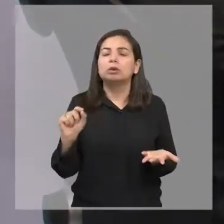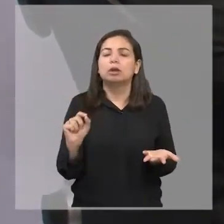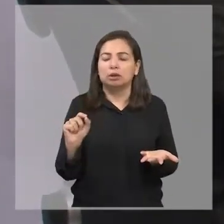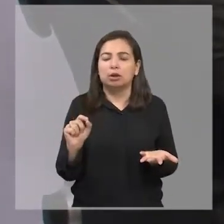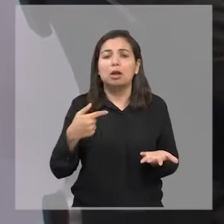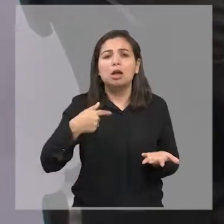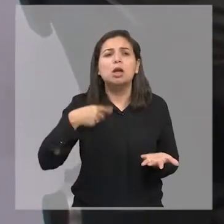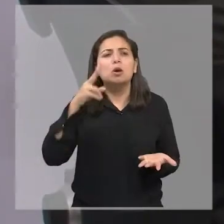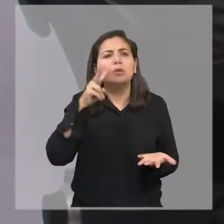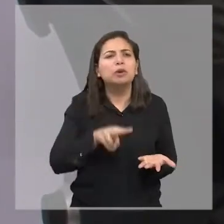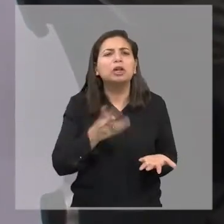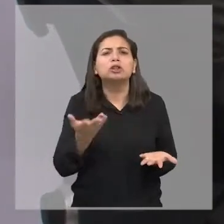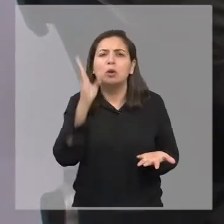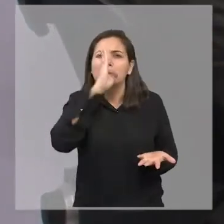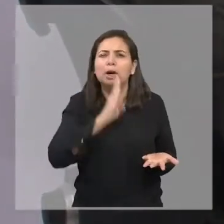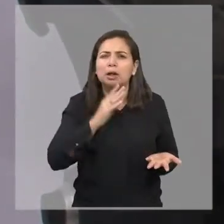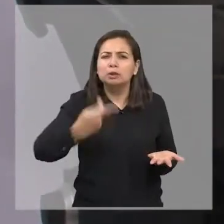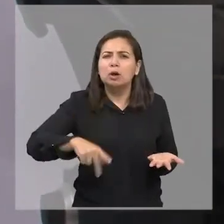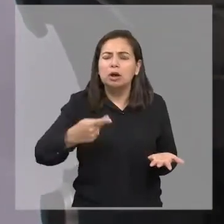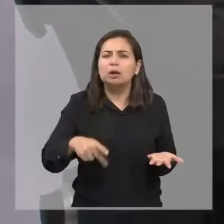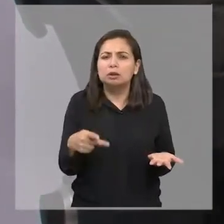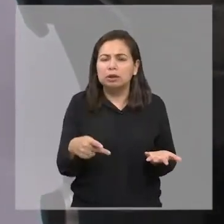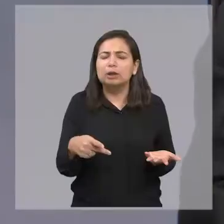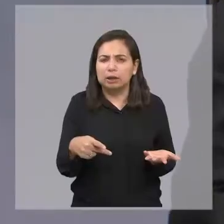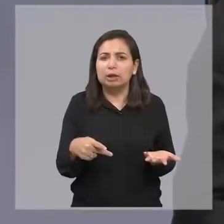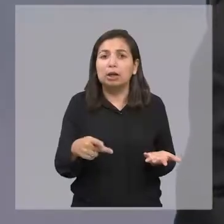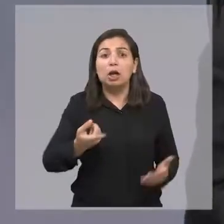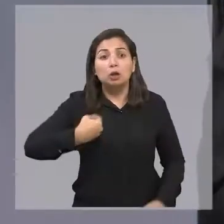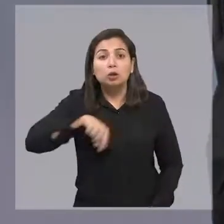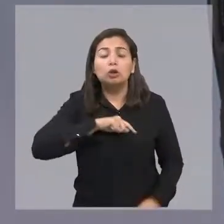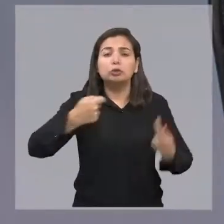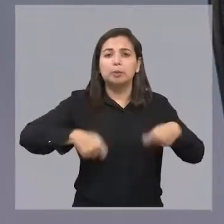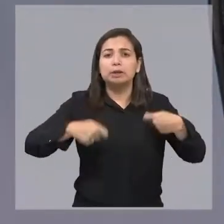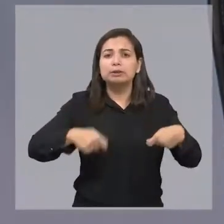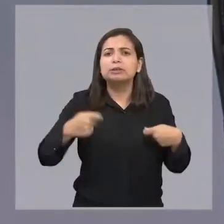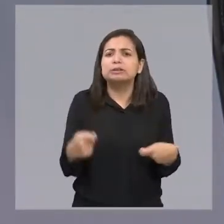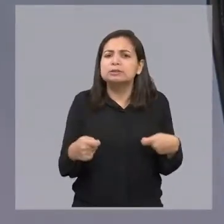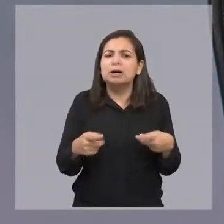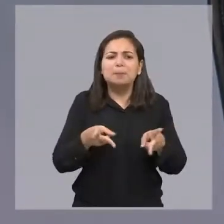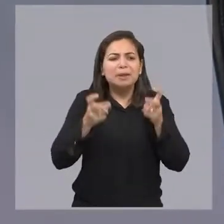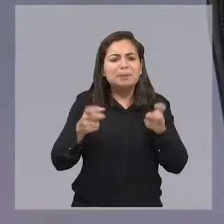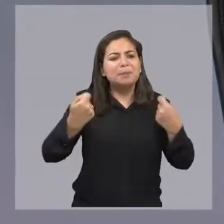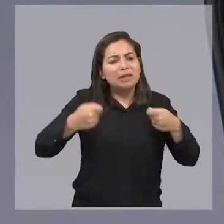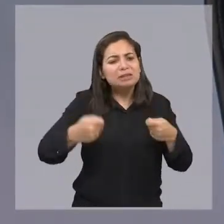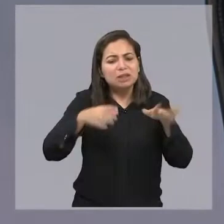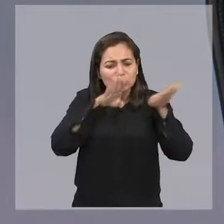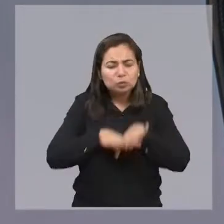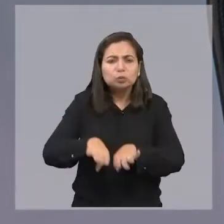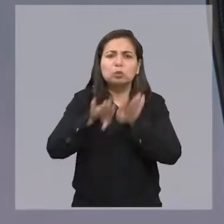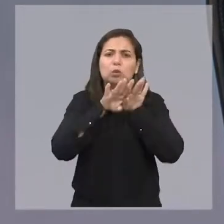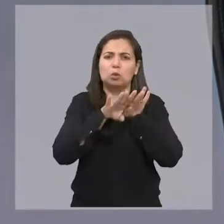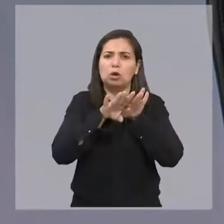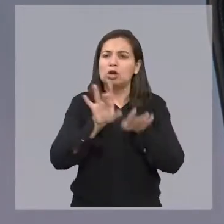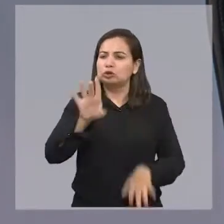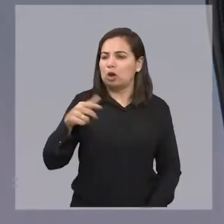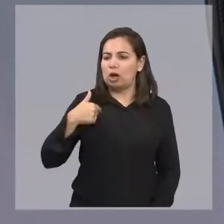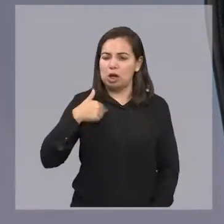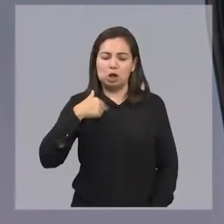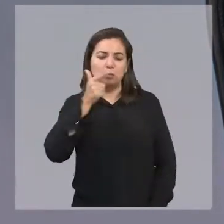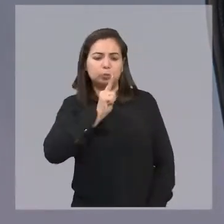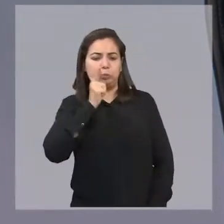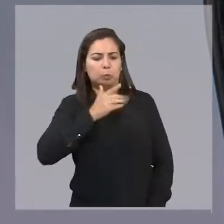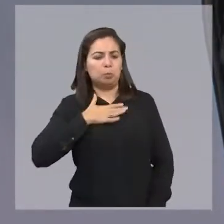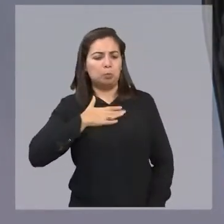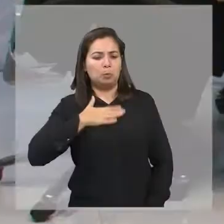muito claro, e me parece que o Brasil hoje incorporou essa pauta. Nós precisamos ser um país igual. Não adianta todo mundo querer ter o seu privilégio. Formule